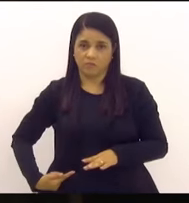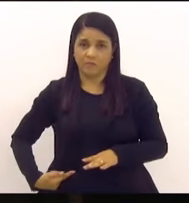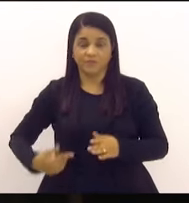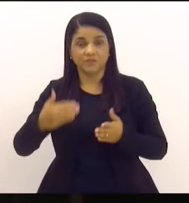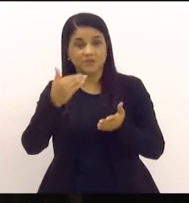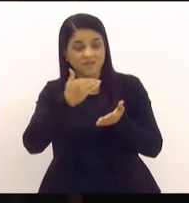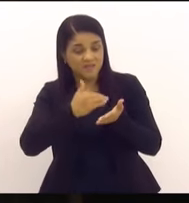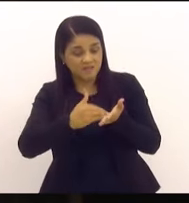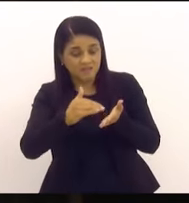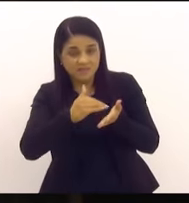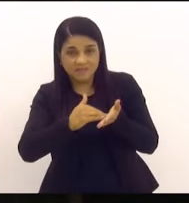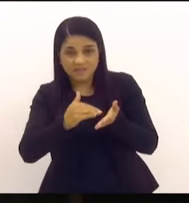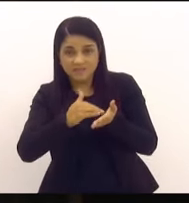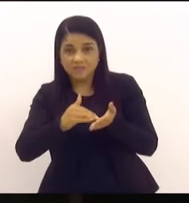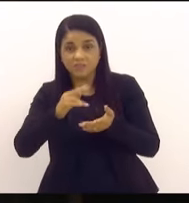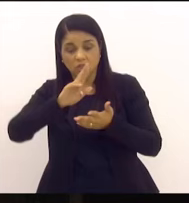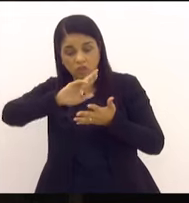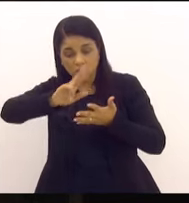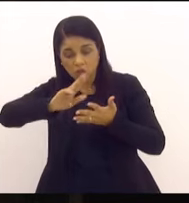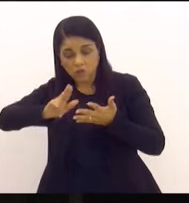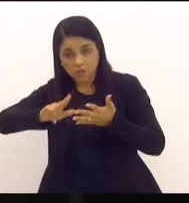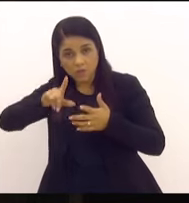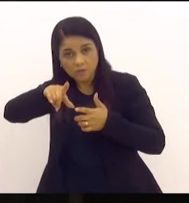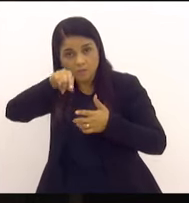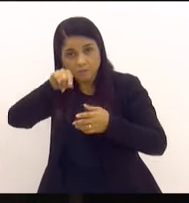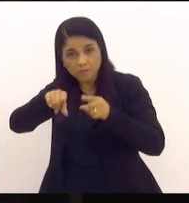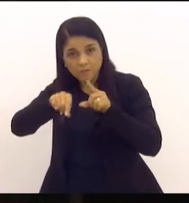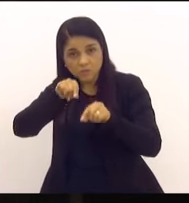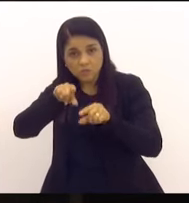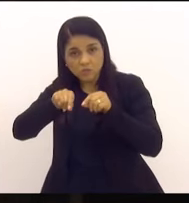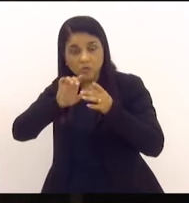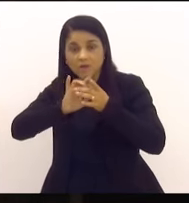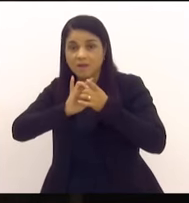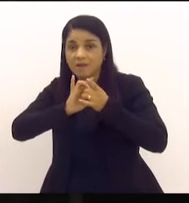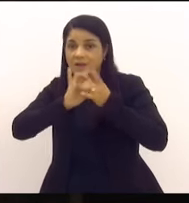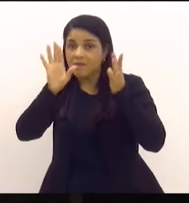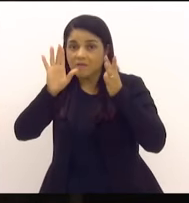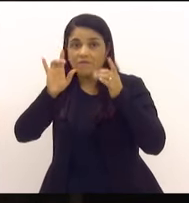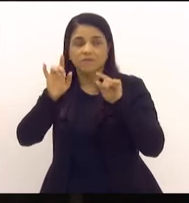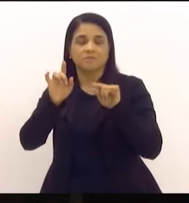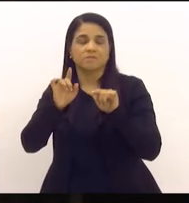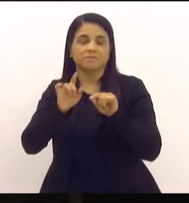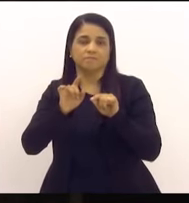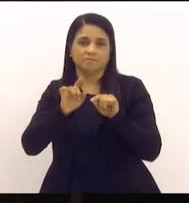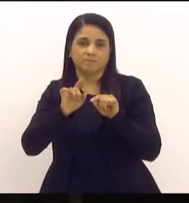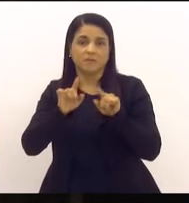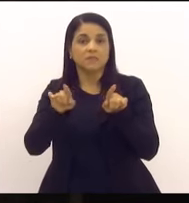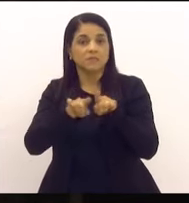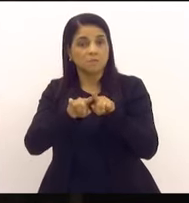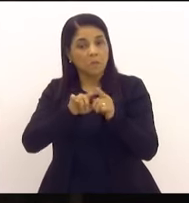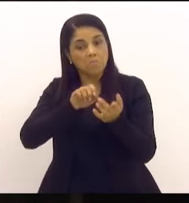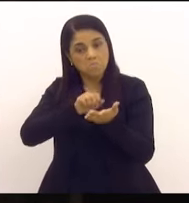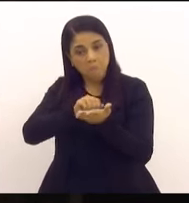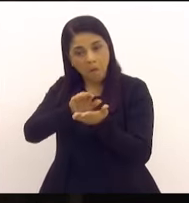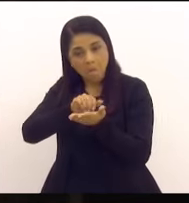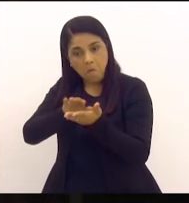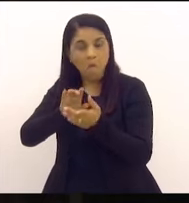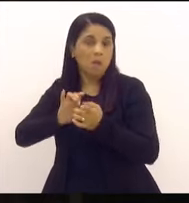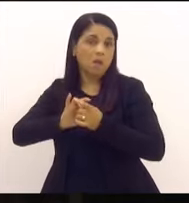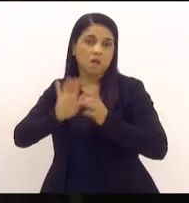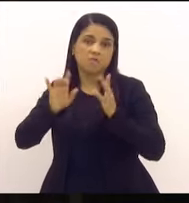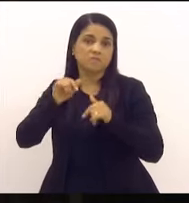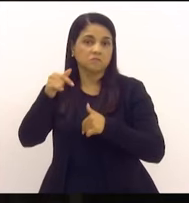secretário é de livre nomeação e de livre exoneração. Nós não podemos esquecer